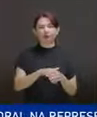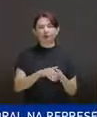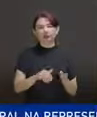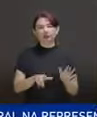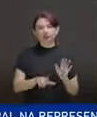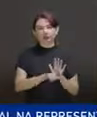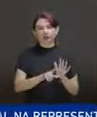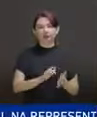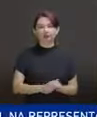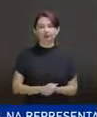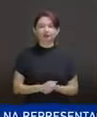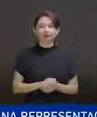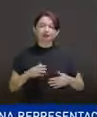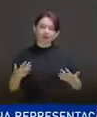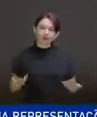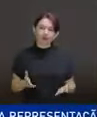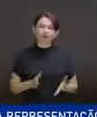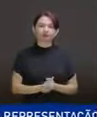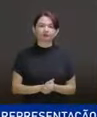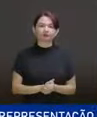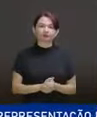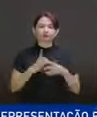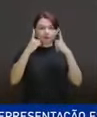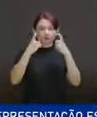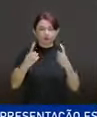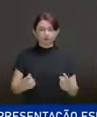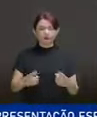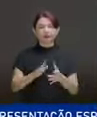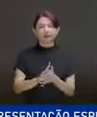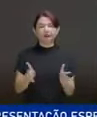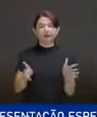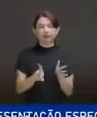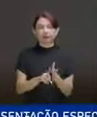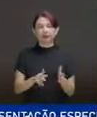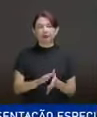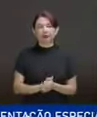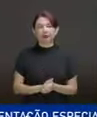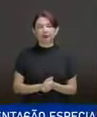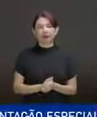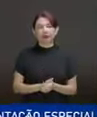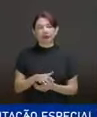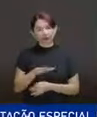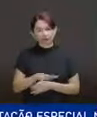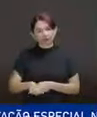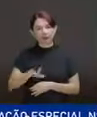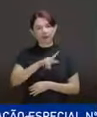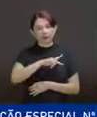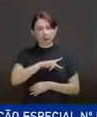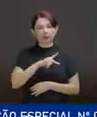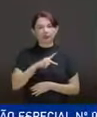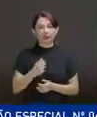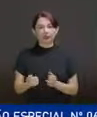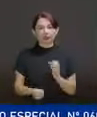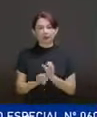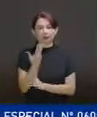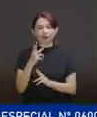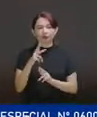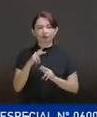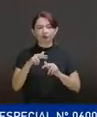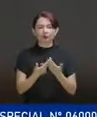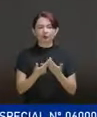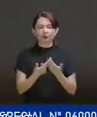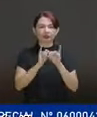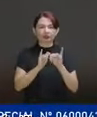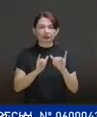decadência. Ressaltaram que o interesse na alegação da matéria de ordem pública surgiu a partir da